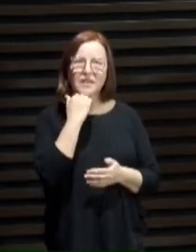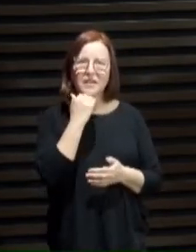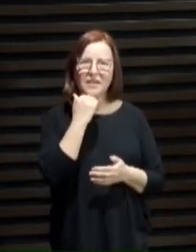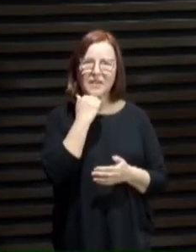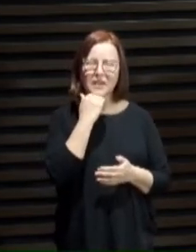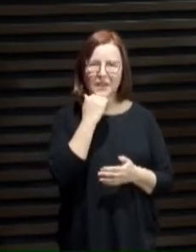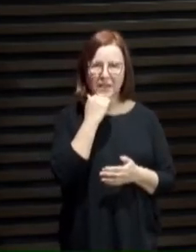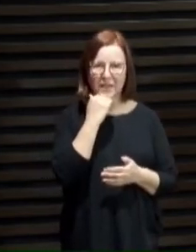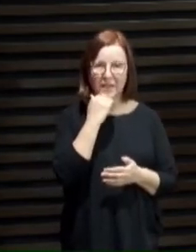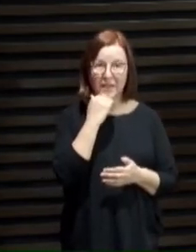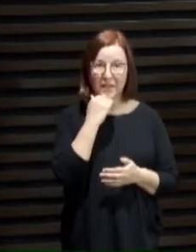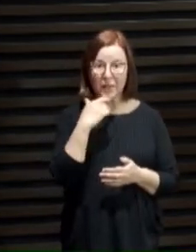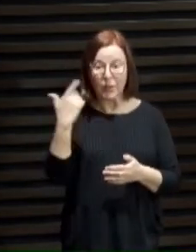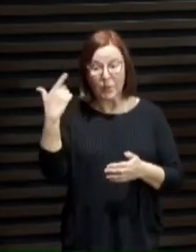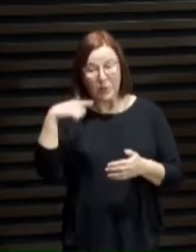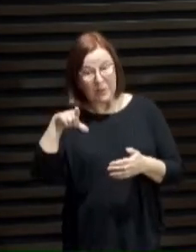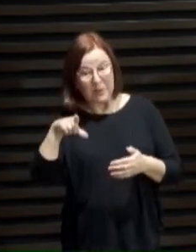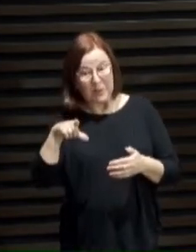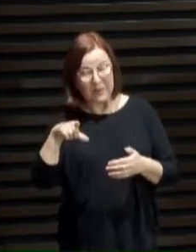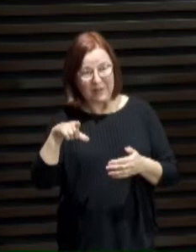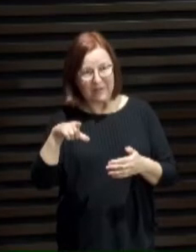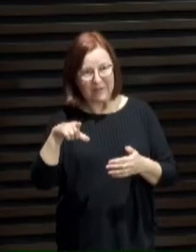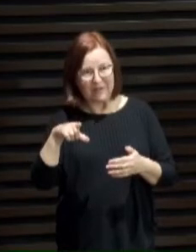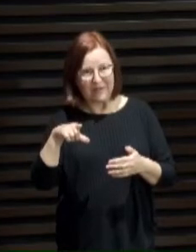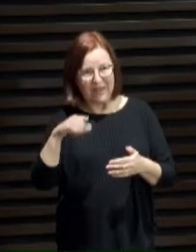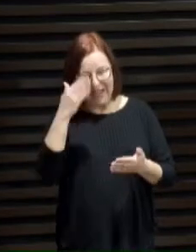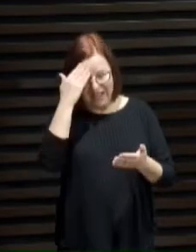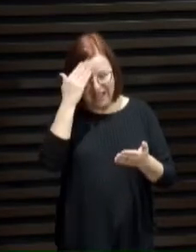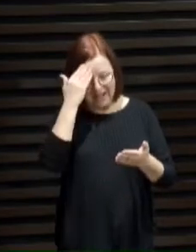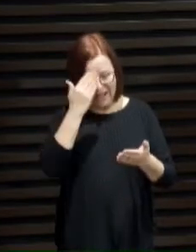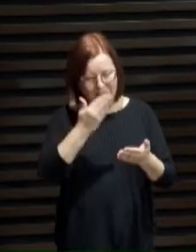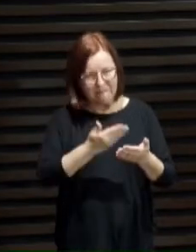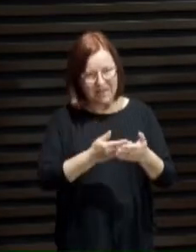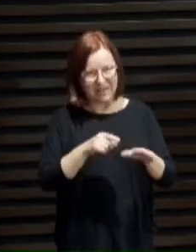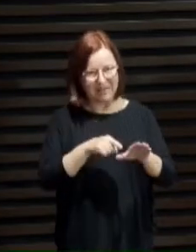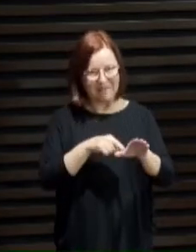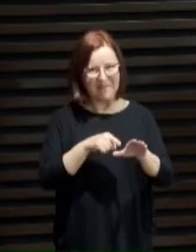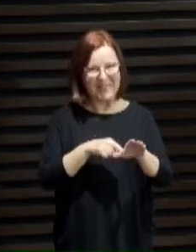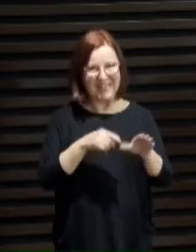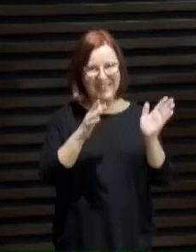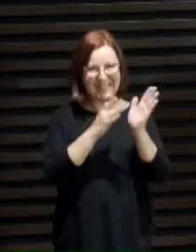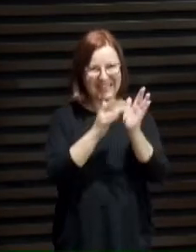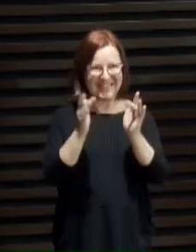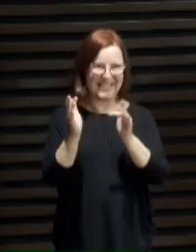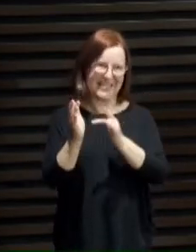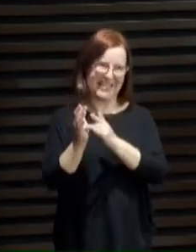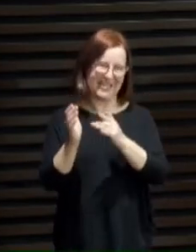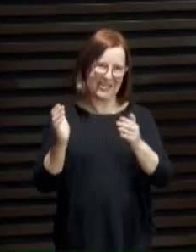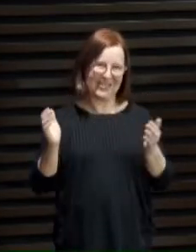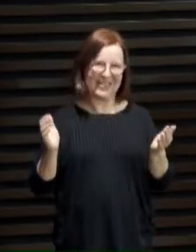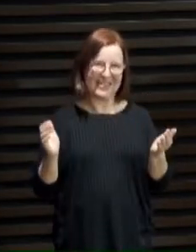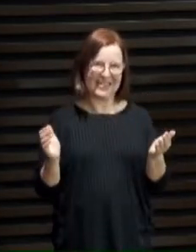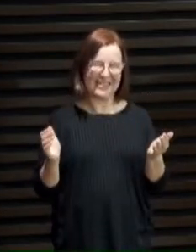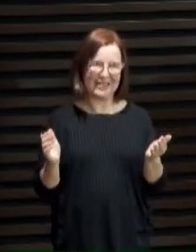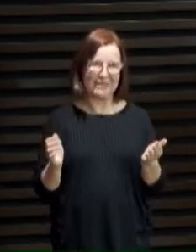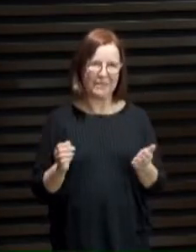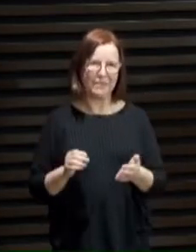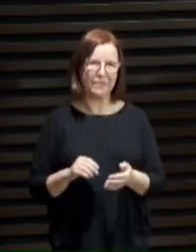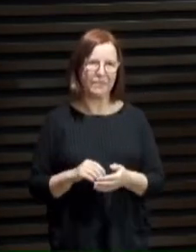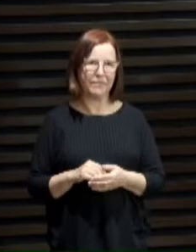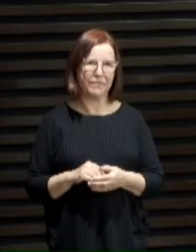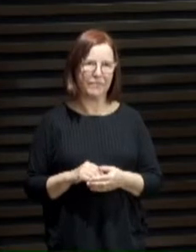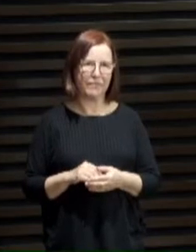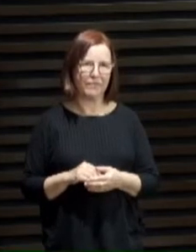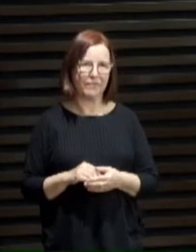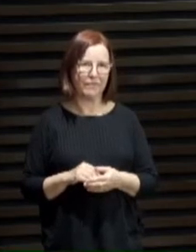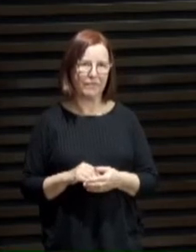nos pés de Jesus se permanecer em pé. Para colocar a cabeça nos pés de Jesus, tem que